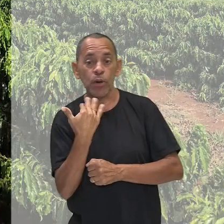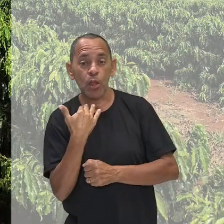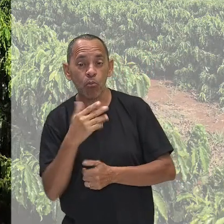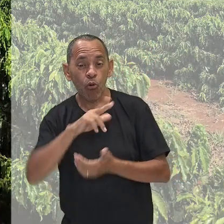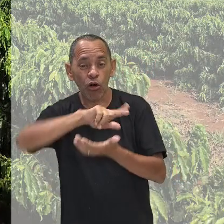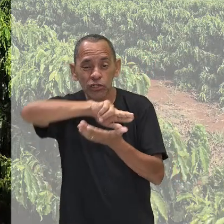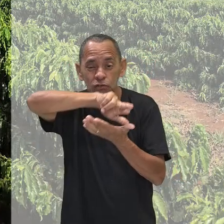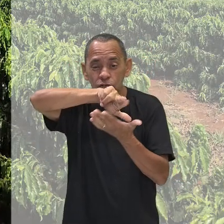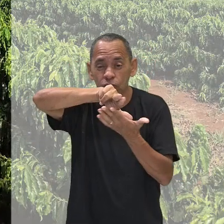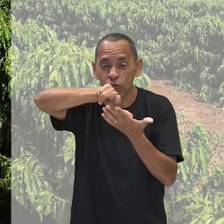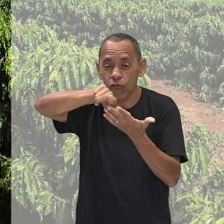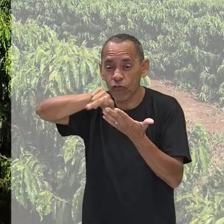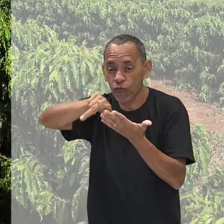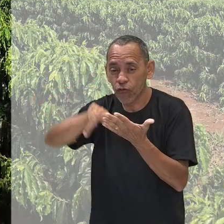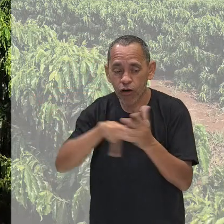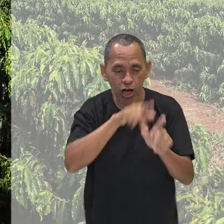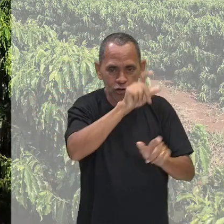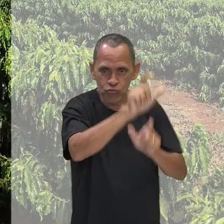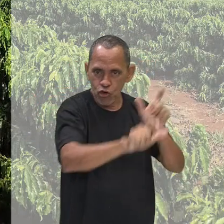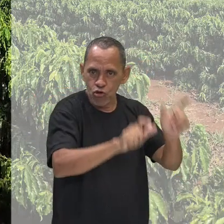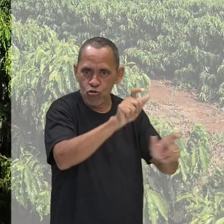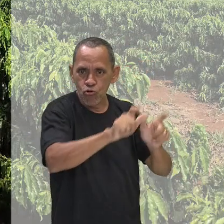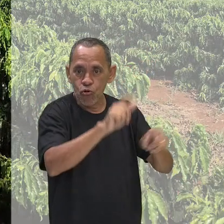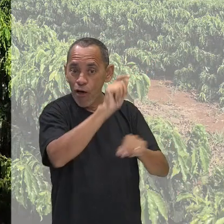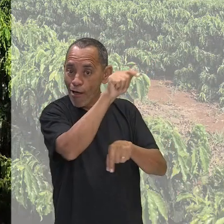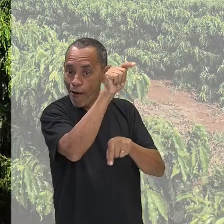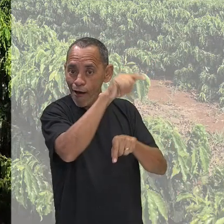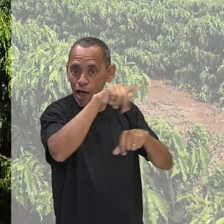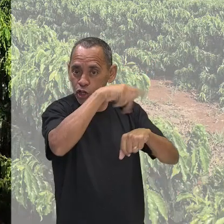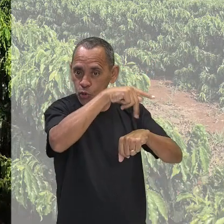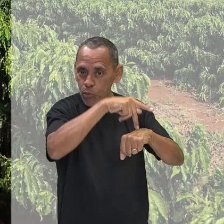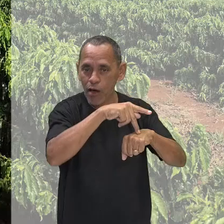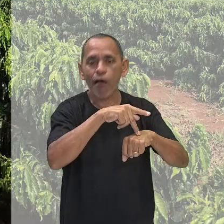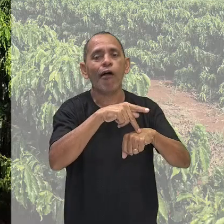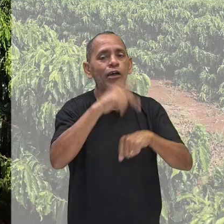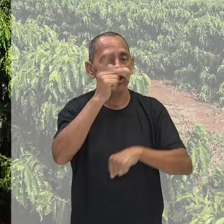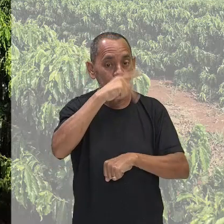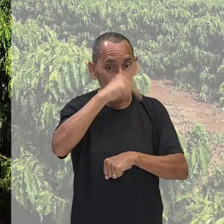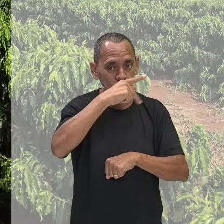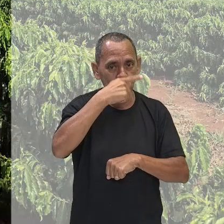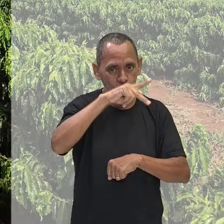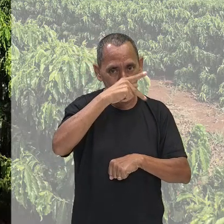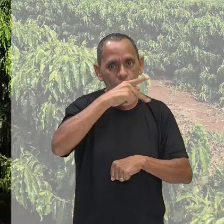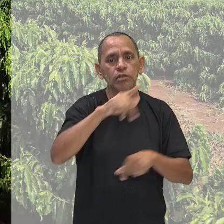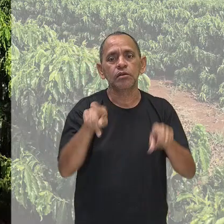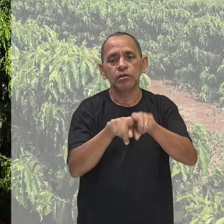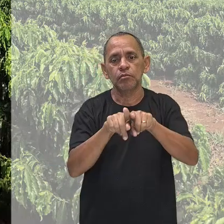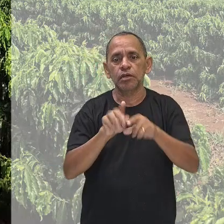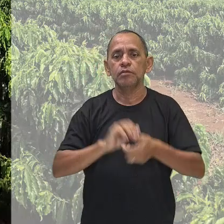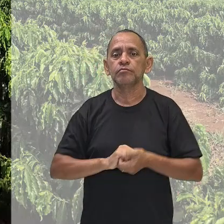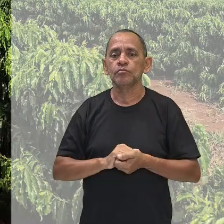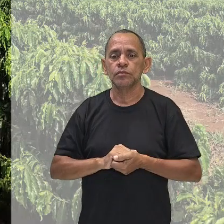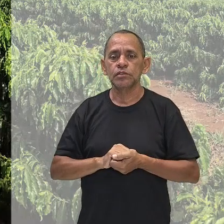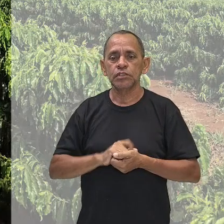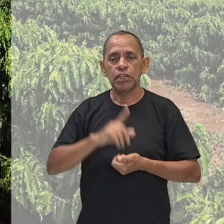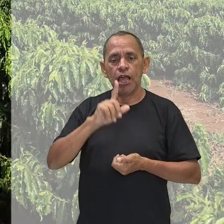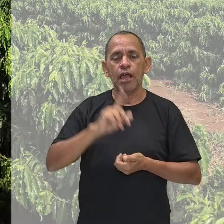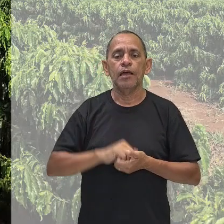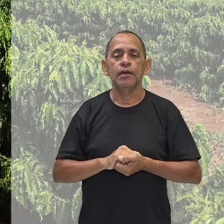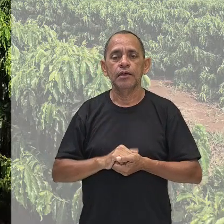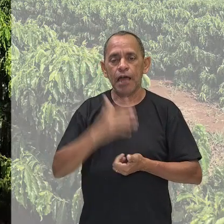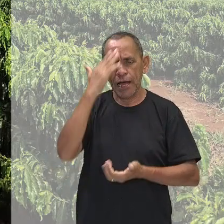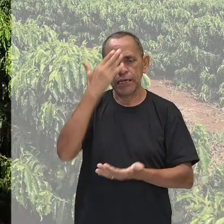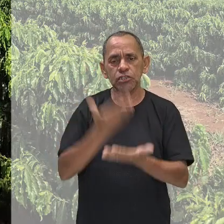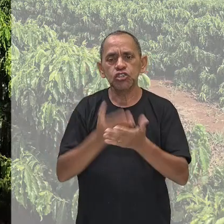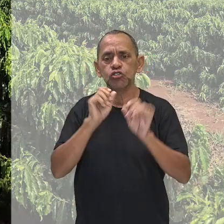da população paraguaia. Inclusive, há relatos, gente, de alguns historiadores que afirmam que o Brasil usou ali a chamada tática da